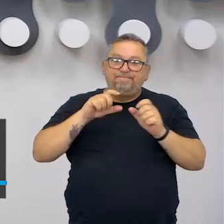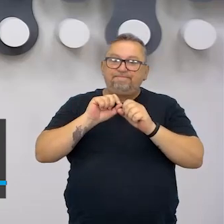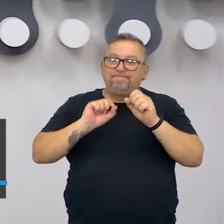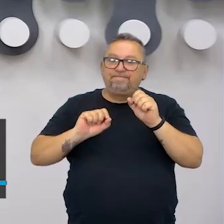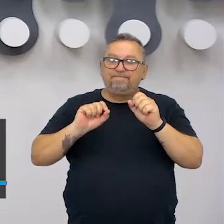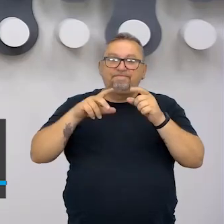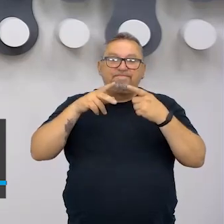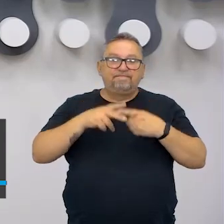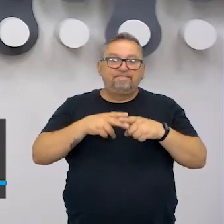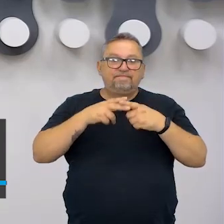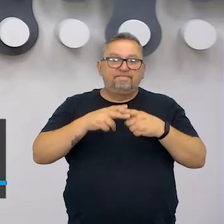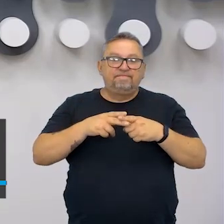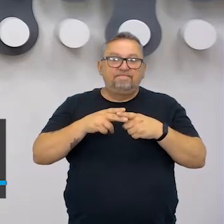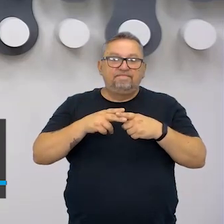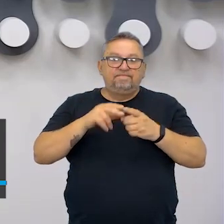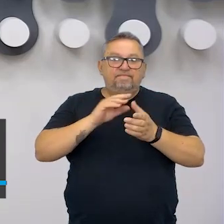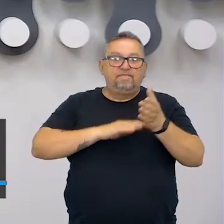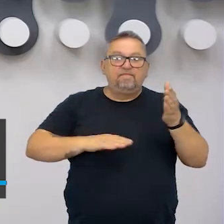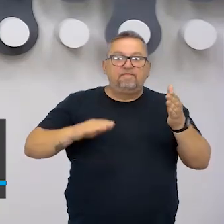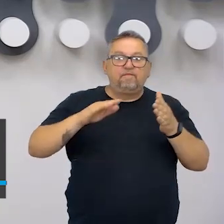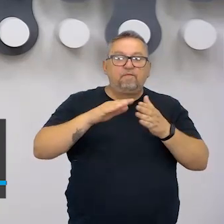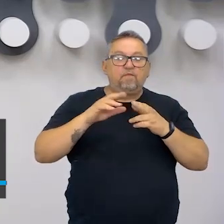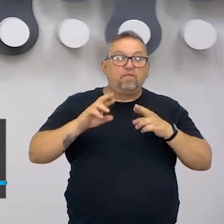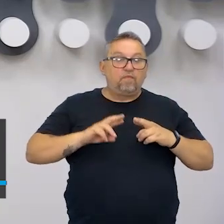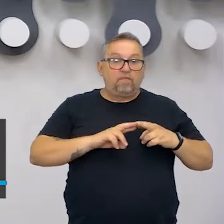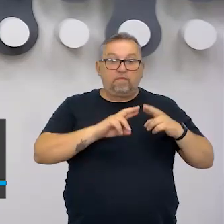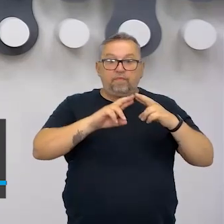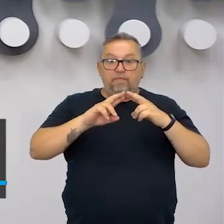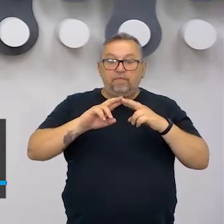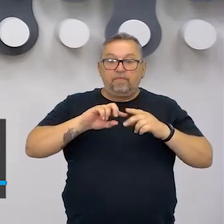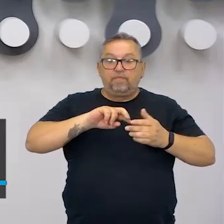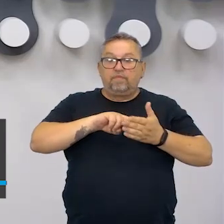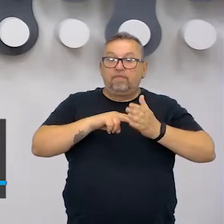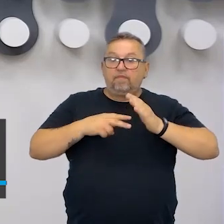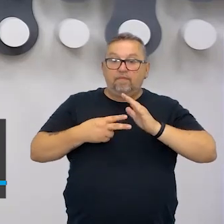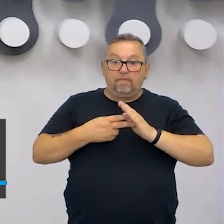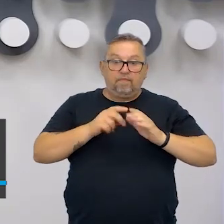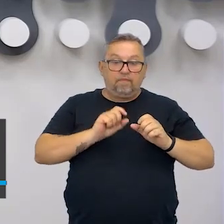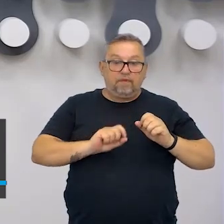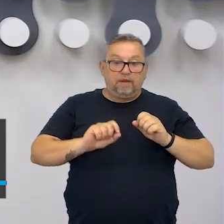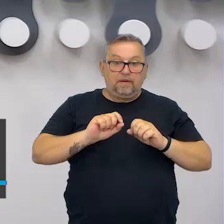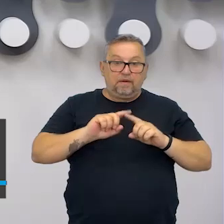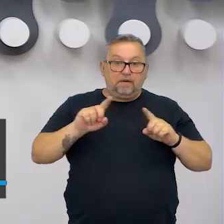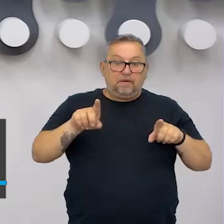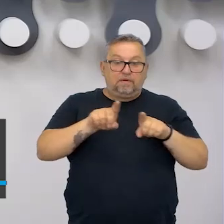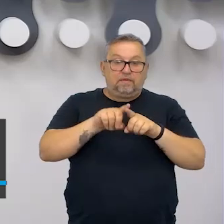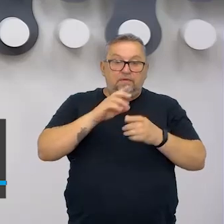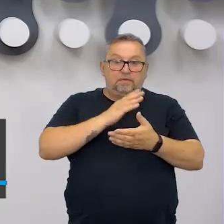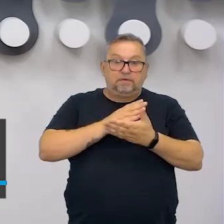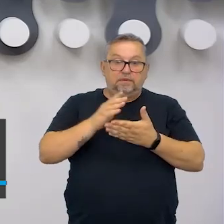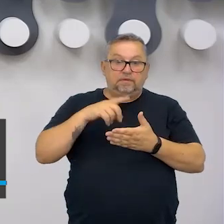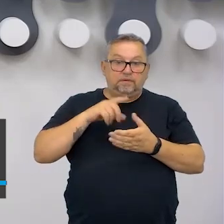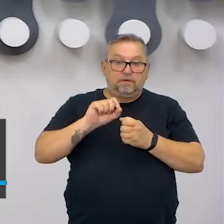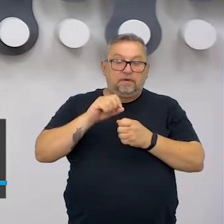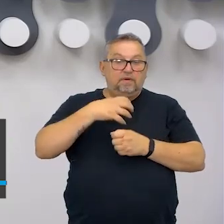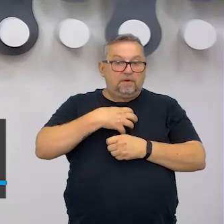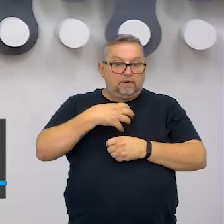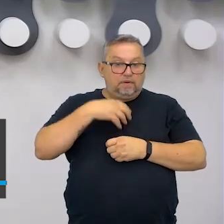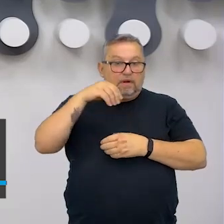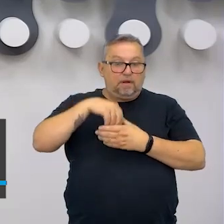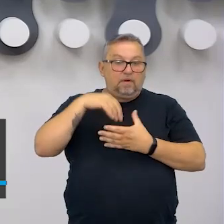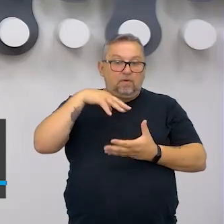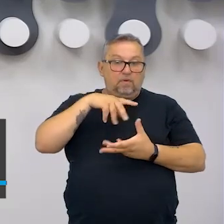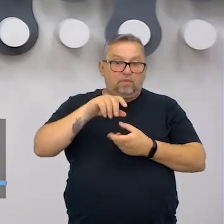configurando, então, toda uma rede, né, de significados, e é a partir disso que eu vou me situar no mundo,